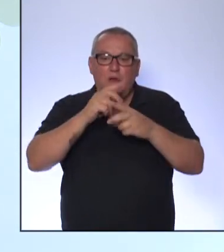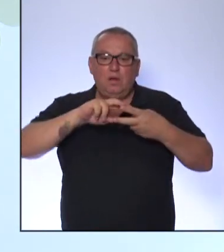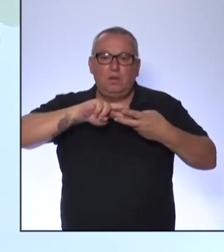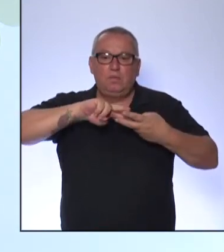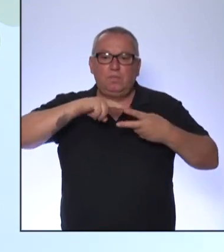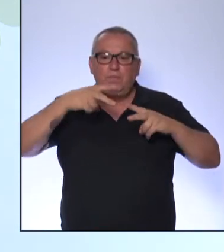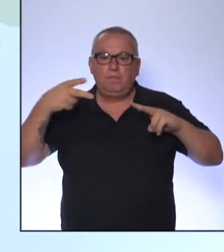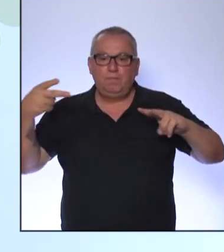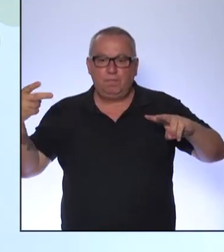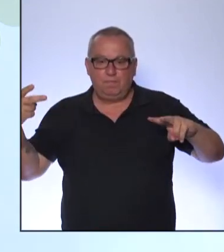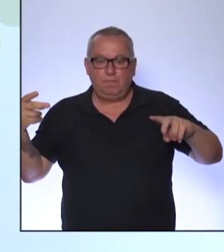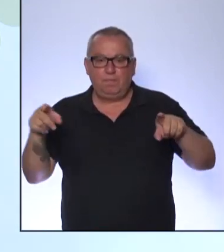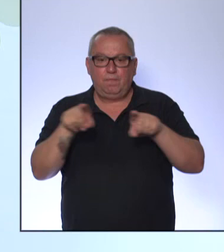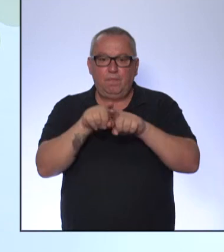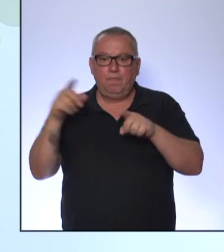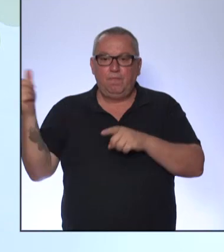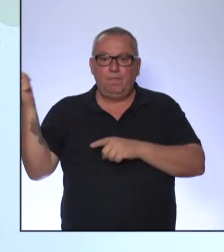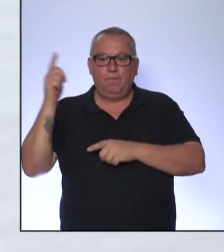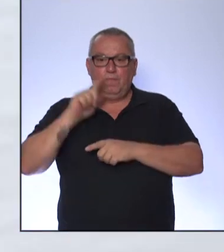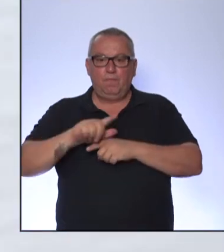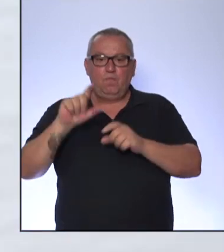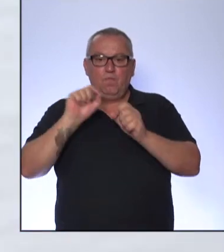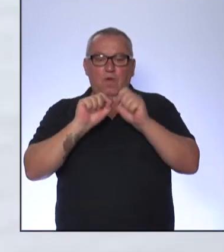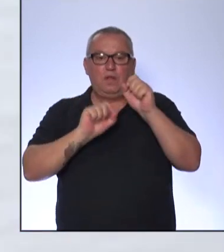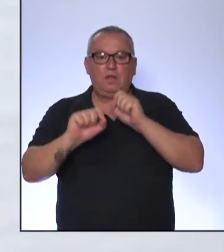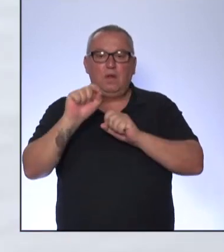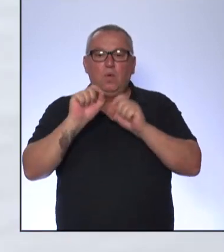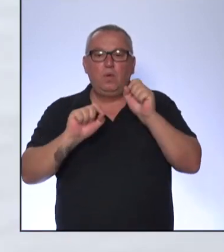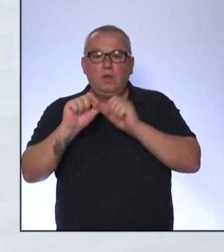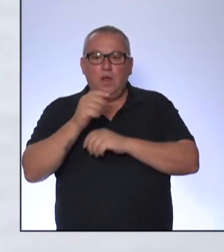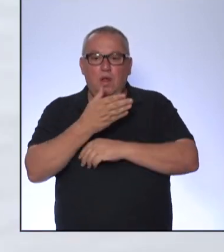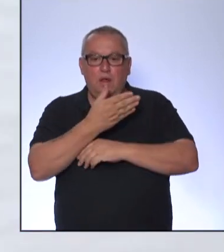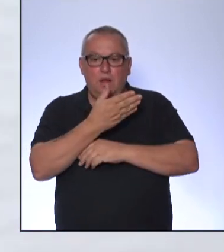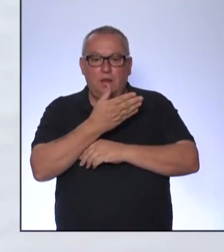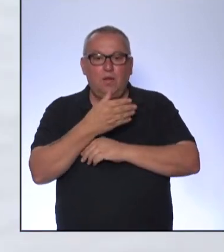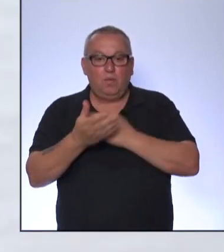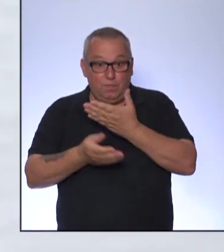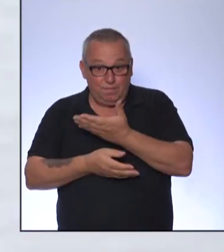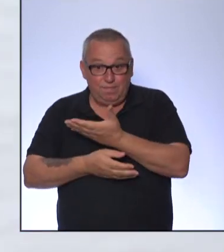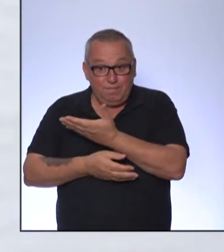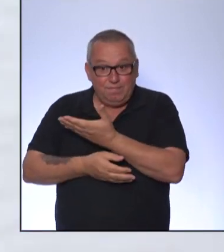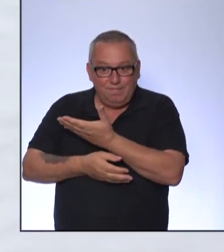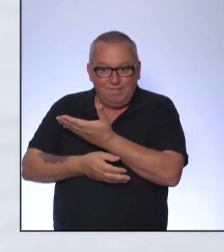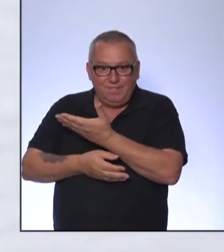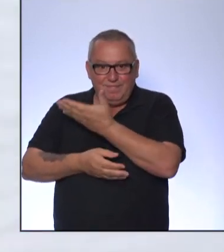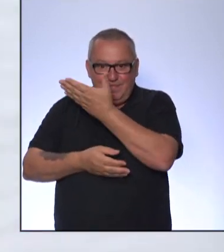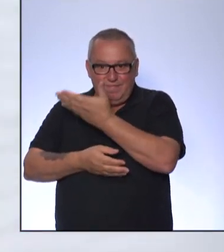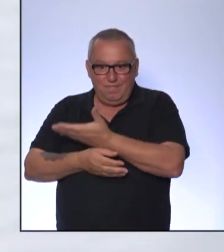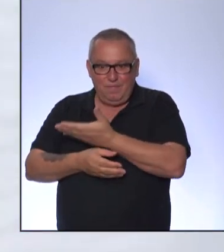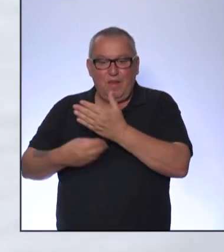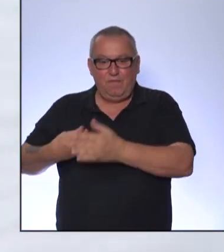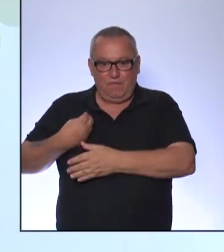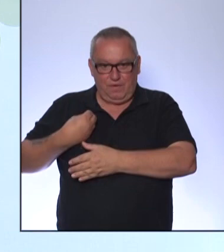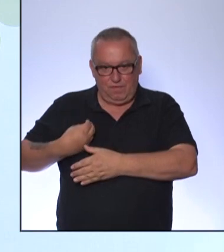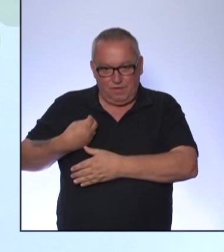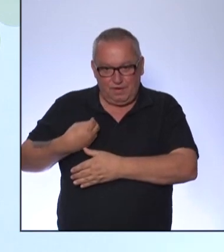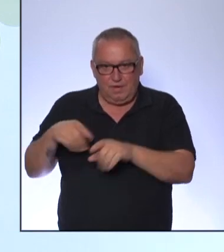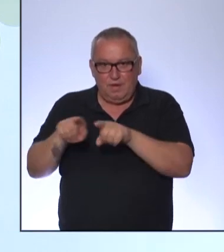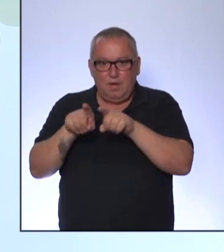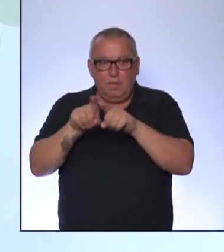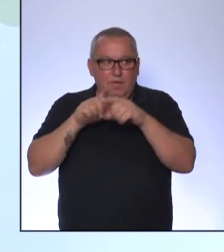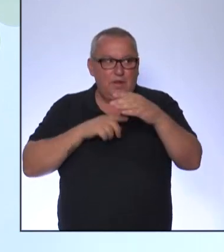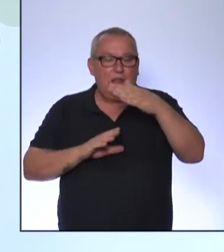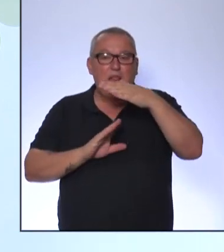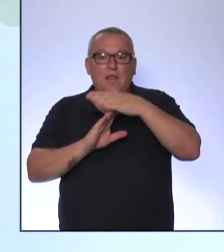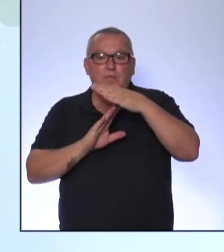bom? Então, assim, a gente consegue caracterizar o que é essa célula. Então, é uma estrutura viva, ela vai ser